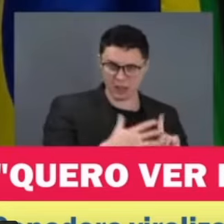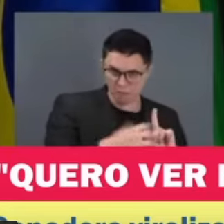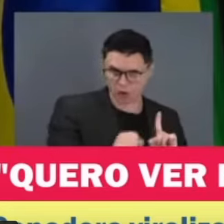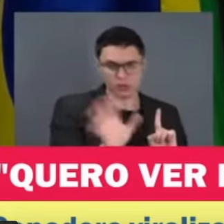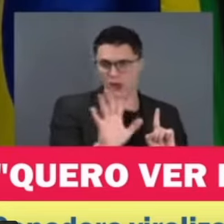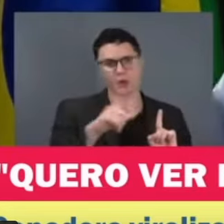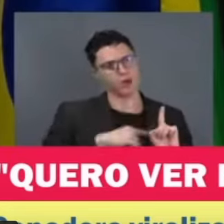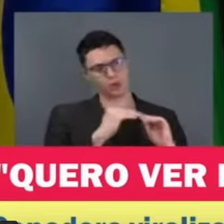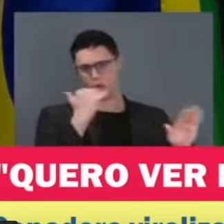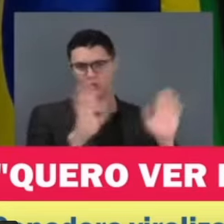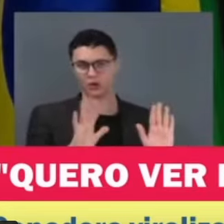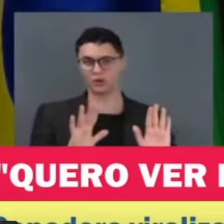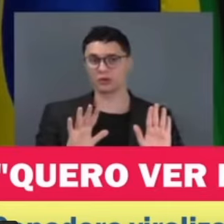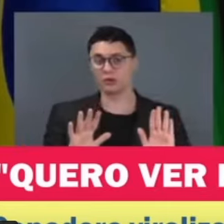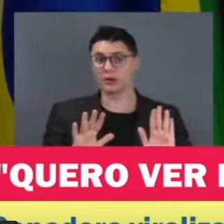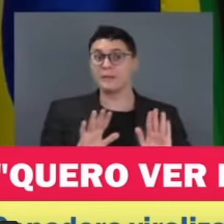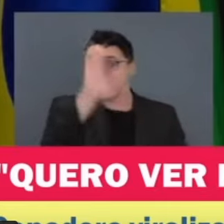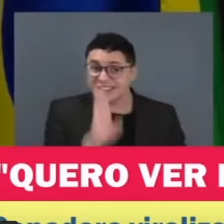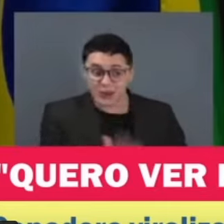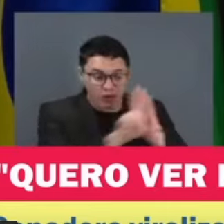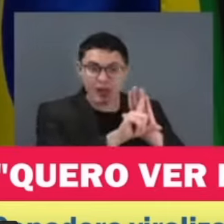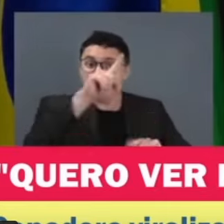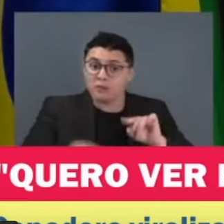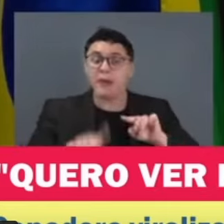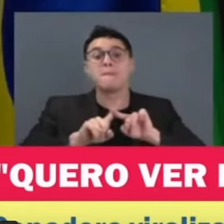O brasileiro também é, com três raras exceções.